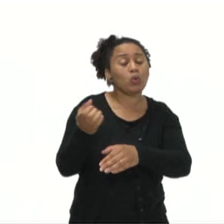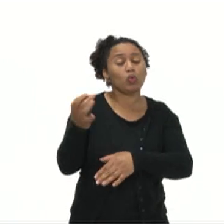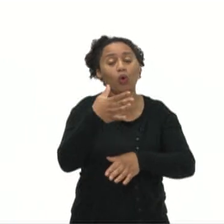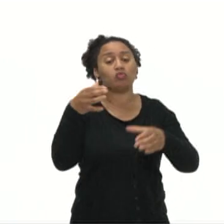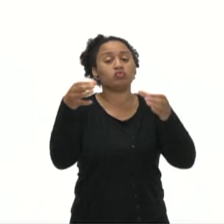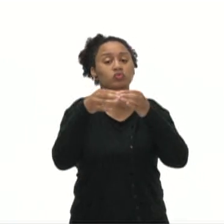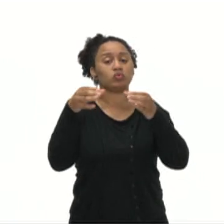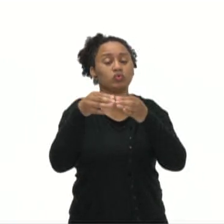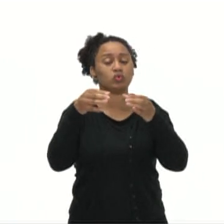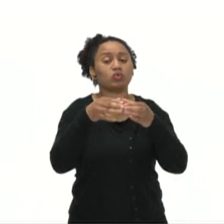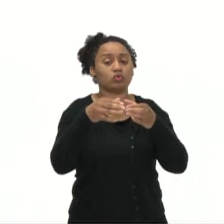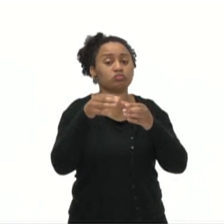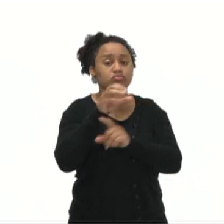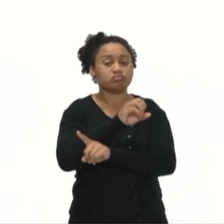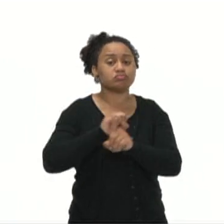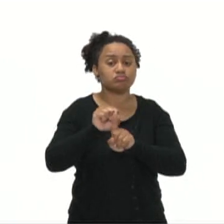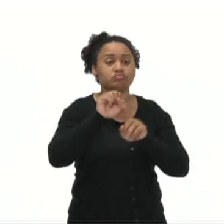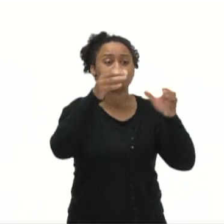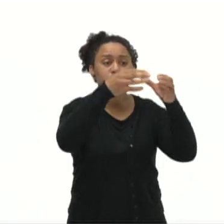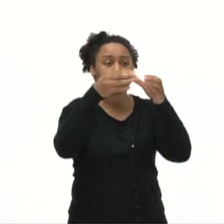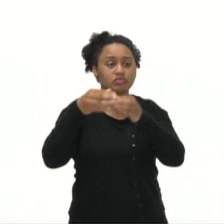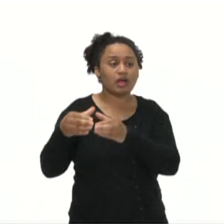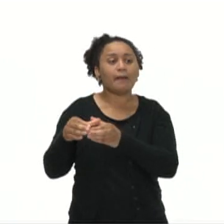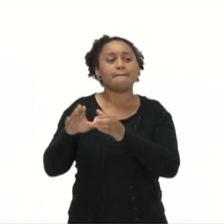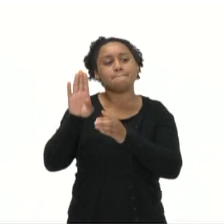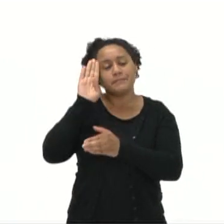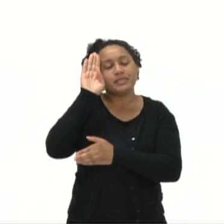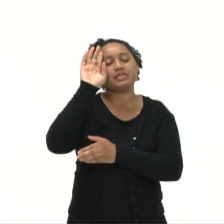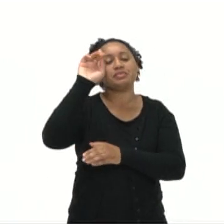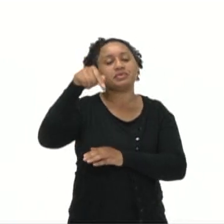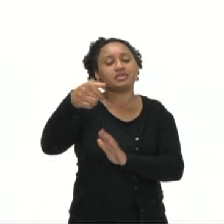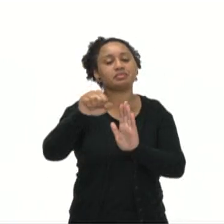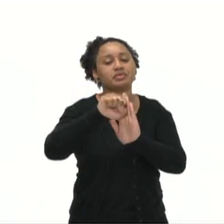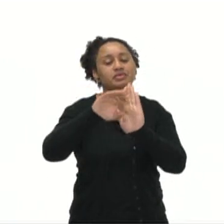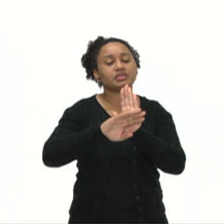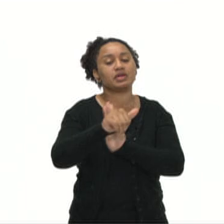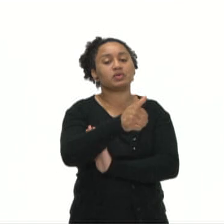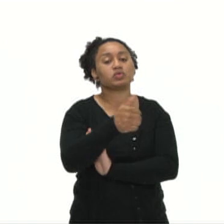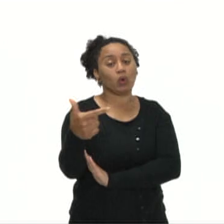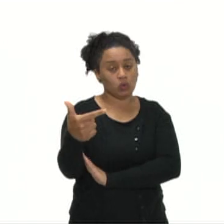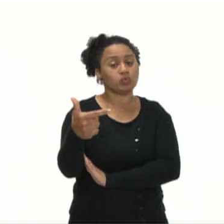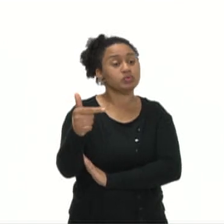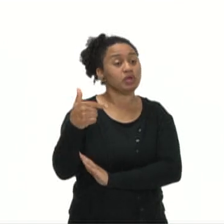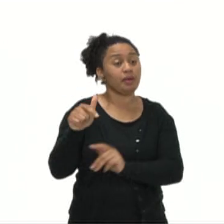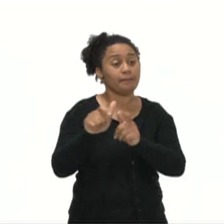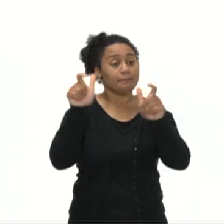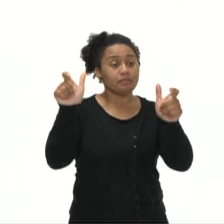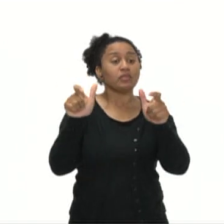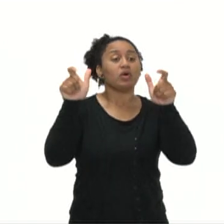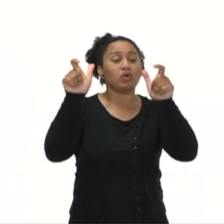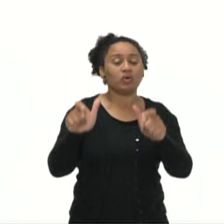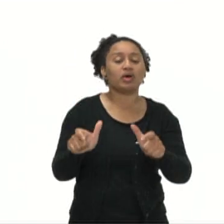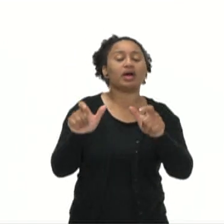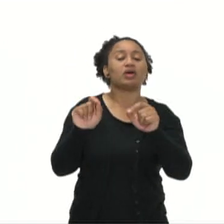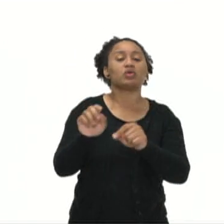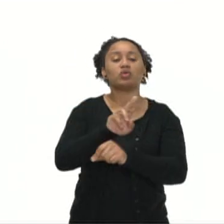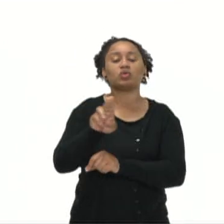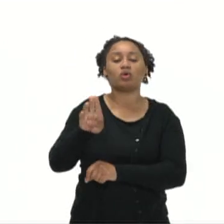grupo social, principalmente a partir do século XII. E muitos deles, eles vão viver nos locais chamados